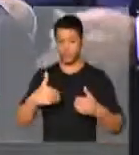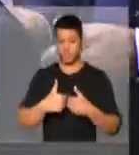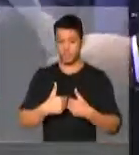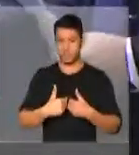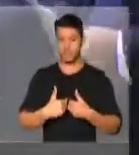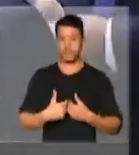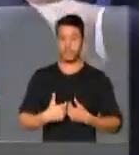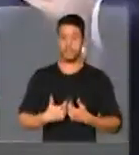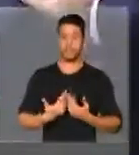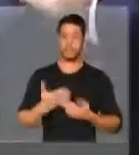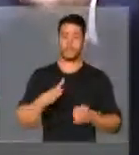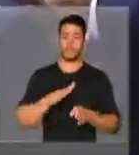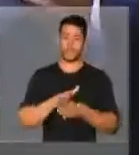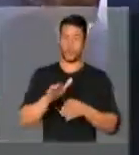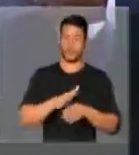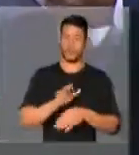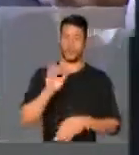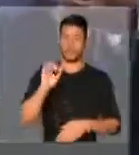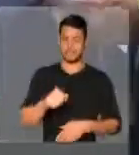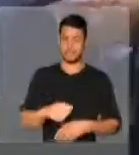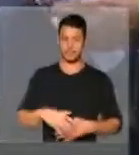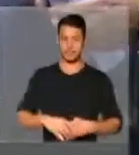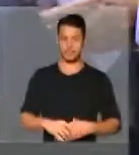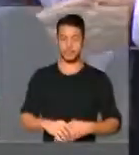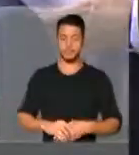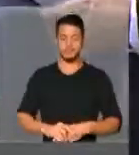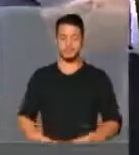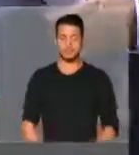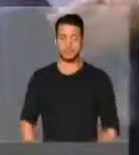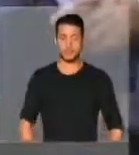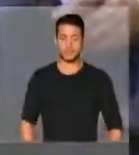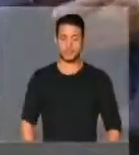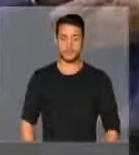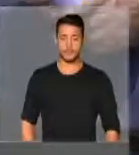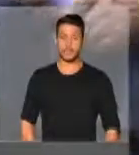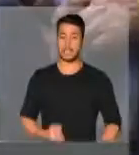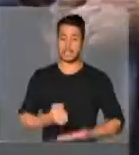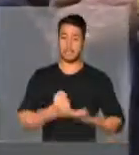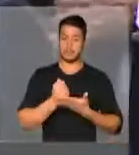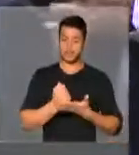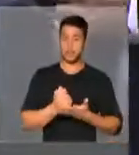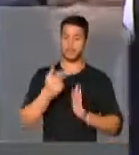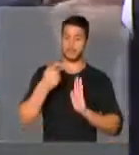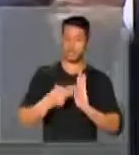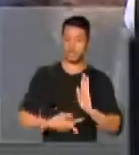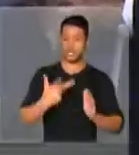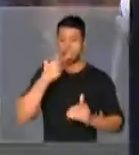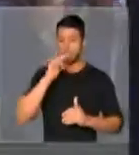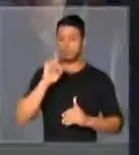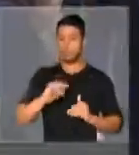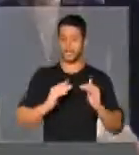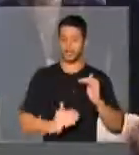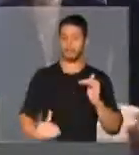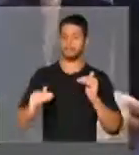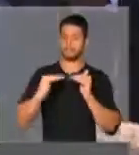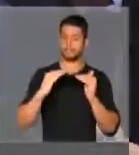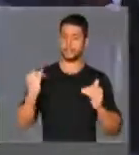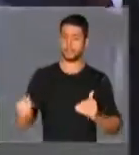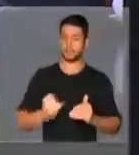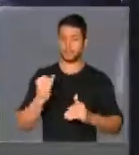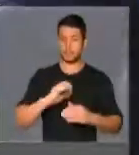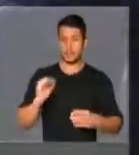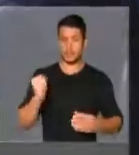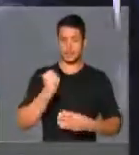aspecto autista, orienta sim. Então, apoiamos o projeto, achamos que ele vai trazer mais igualdade, ele é importante